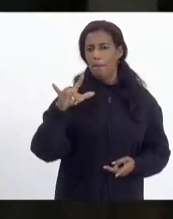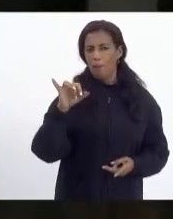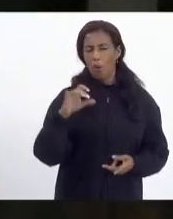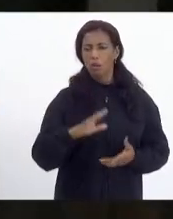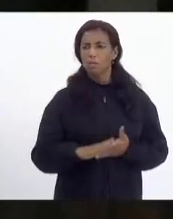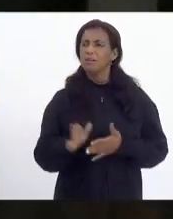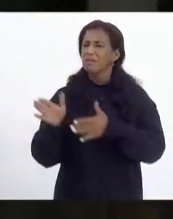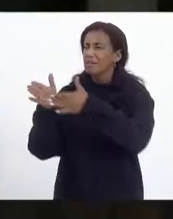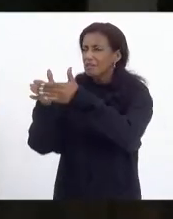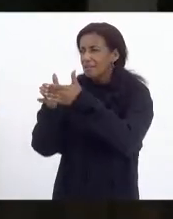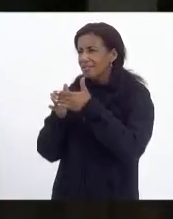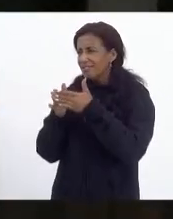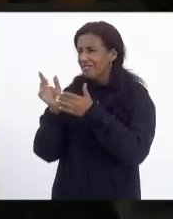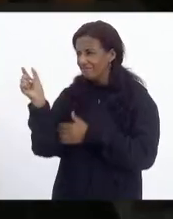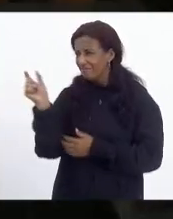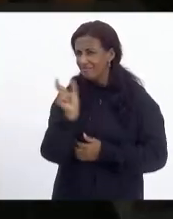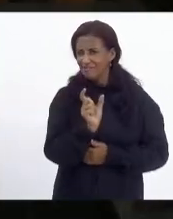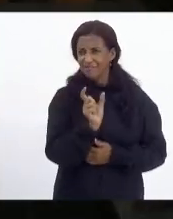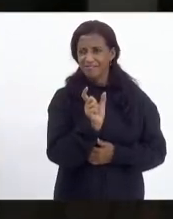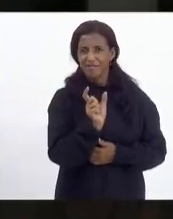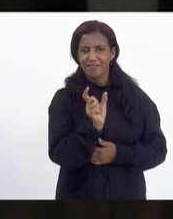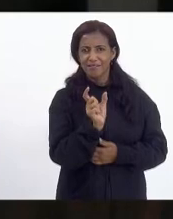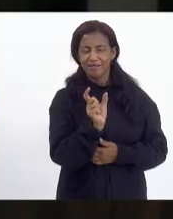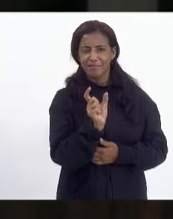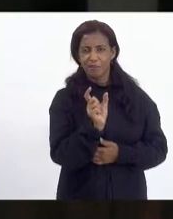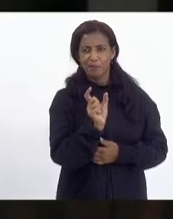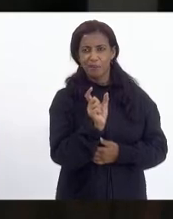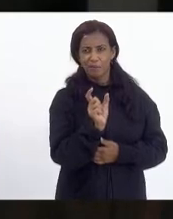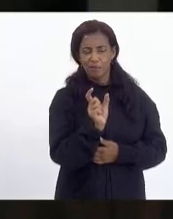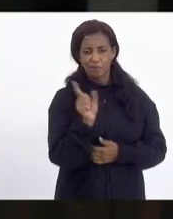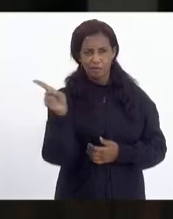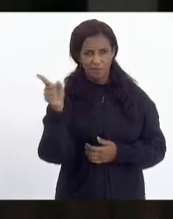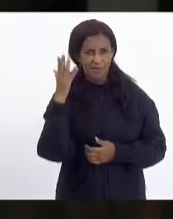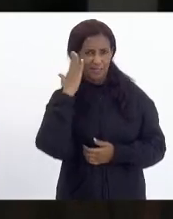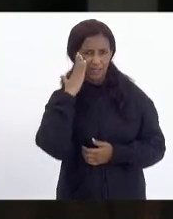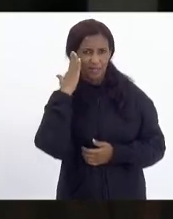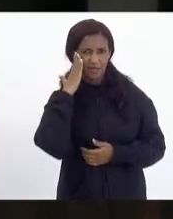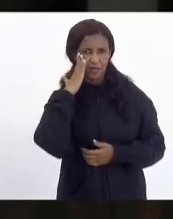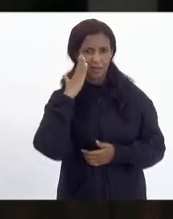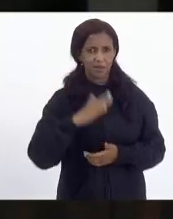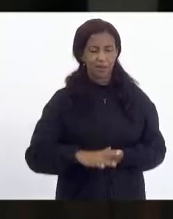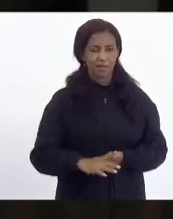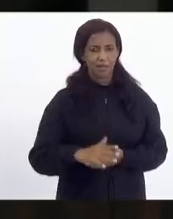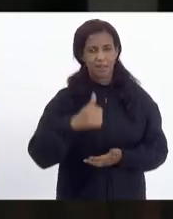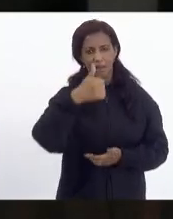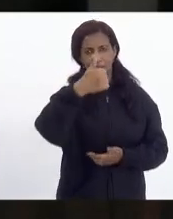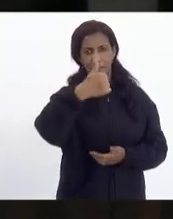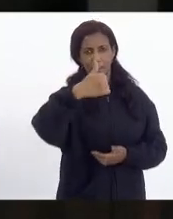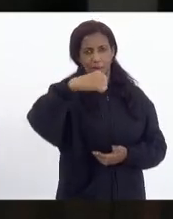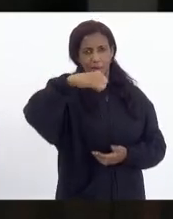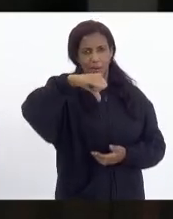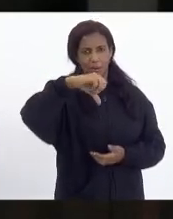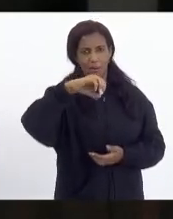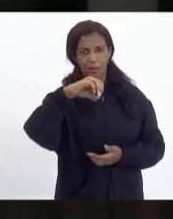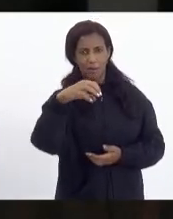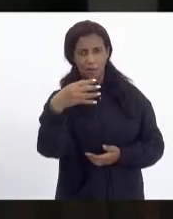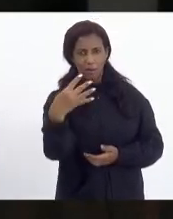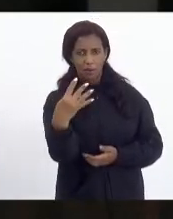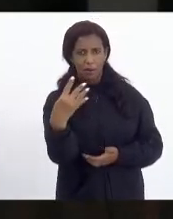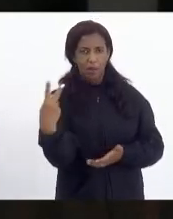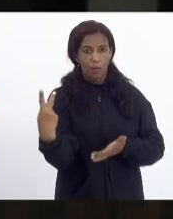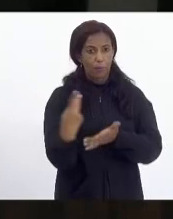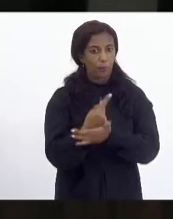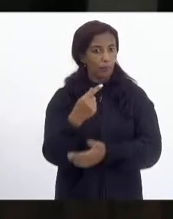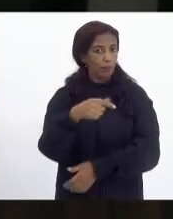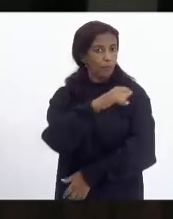permite som acrescentar um pois não se apresentar eu também sabe em 1904 nós tivemos aqui no